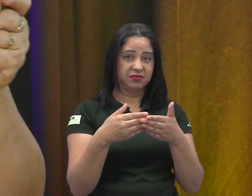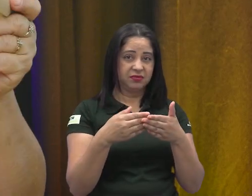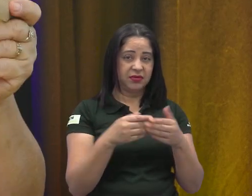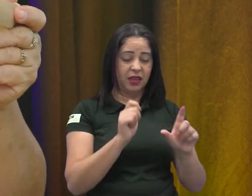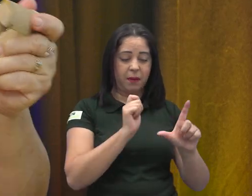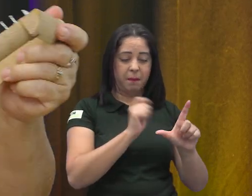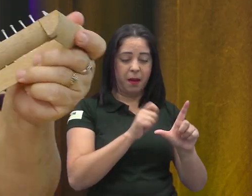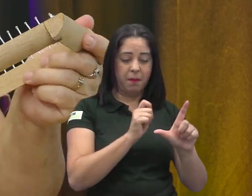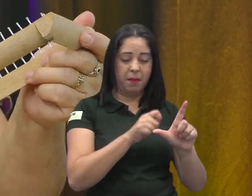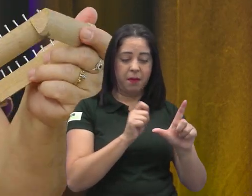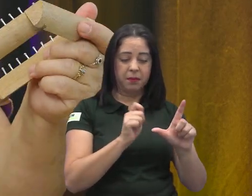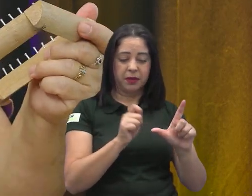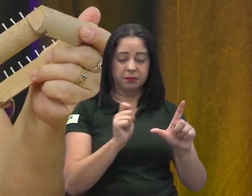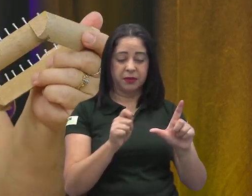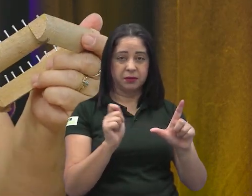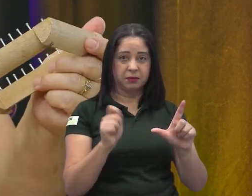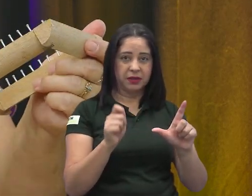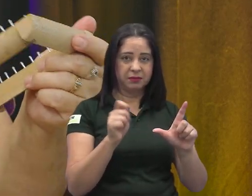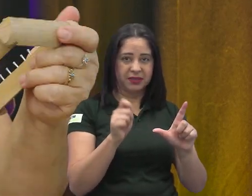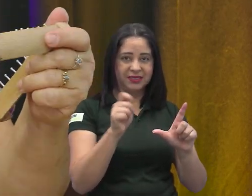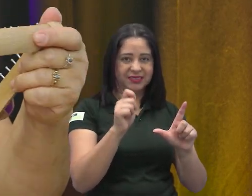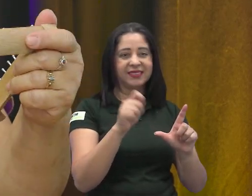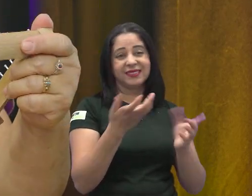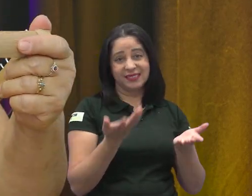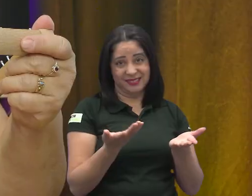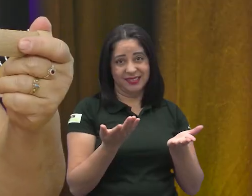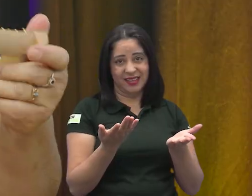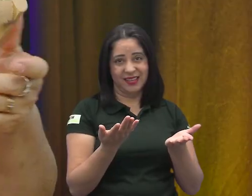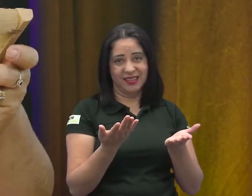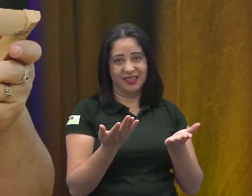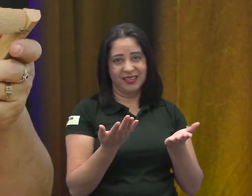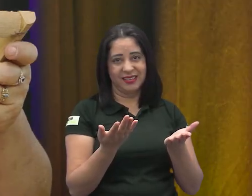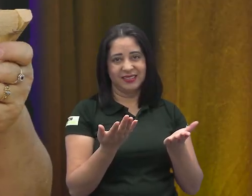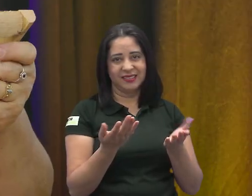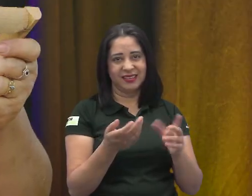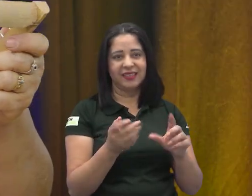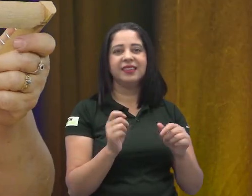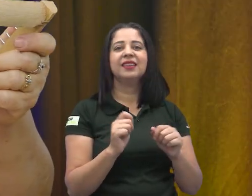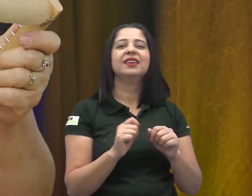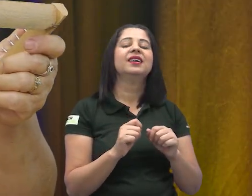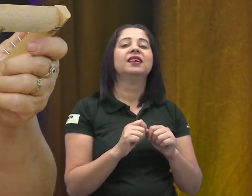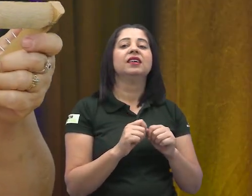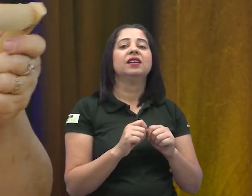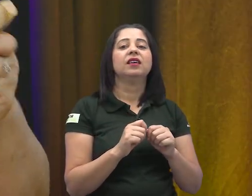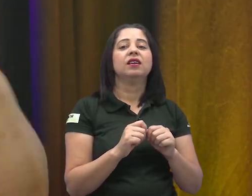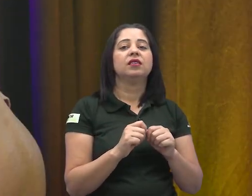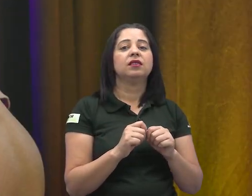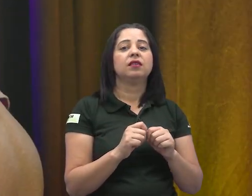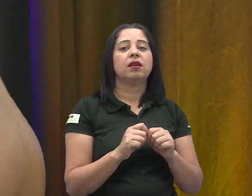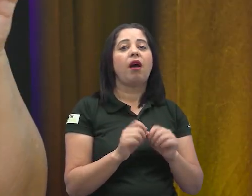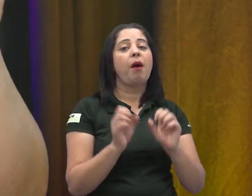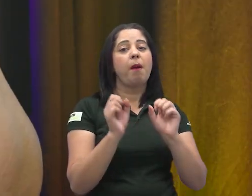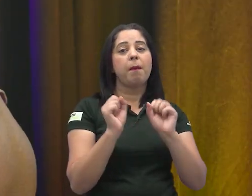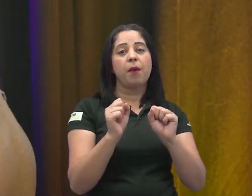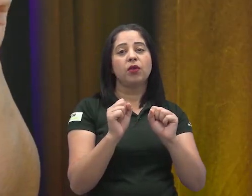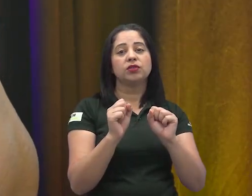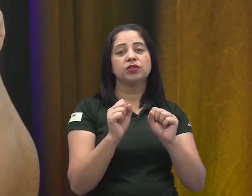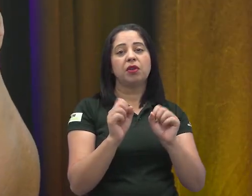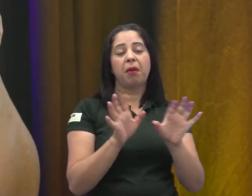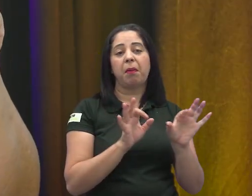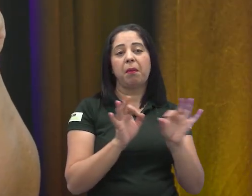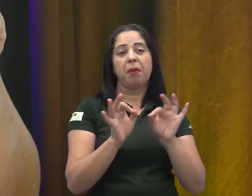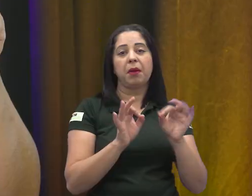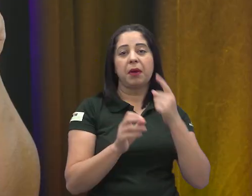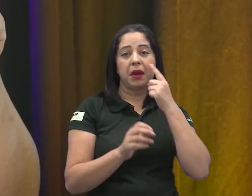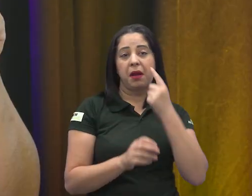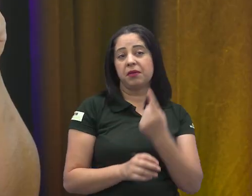e uma habilidadezinha o martelo. Como artesã, né, no martelo e prego, você faz uma